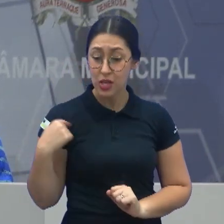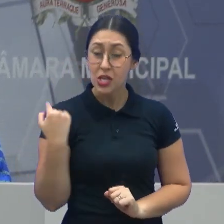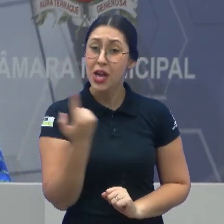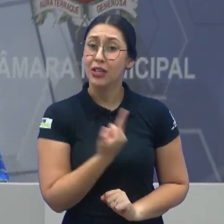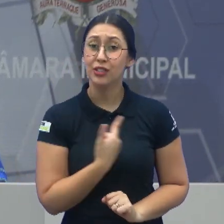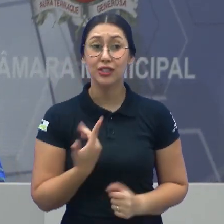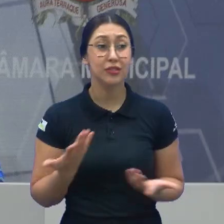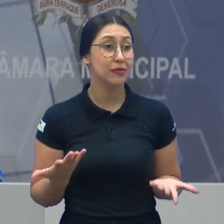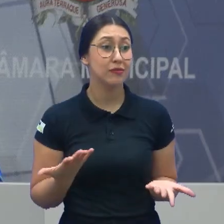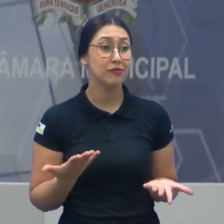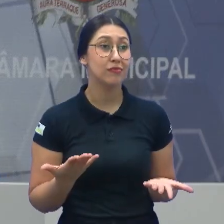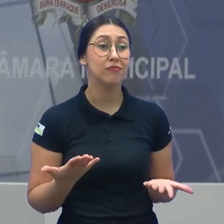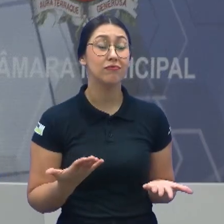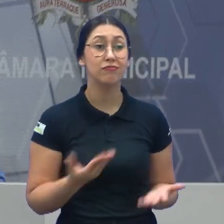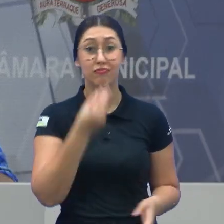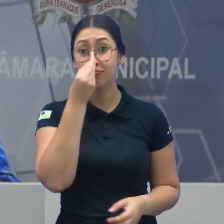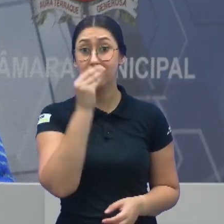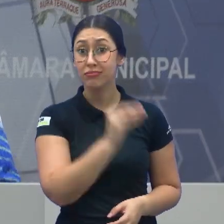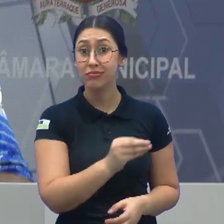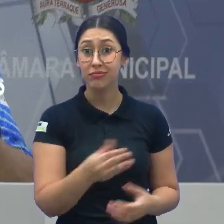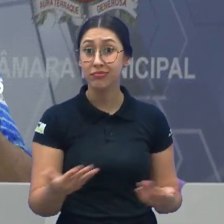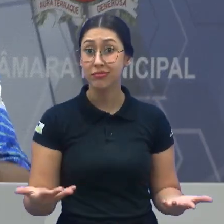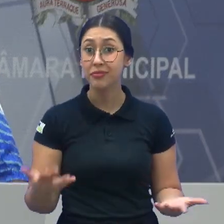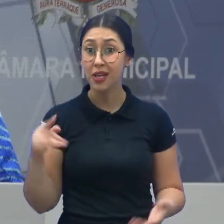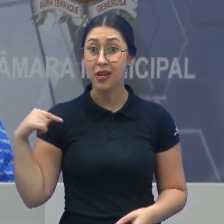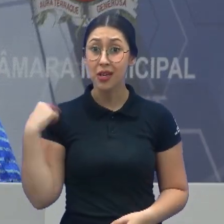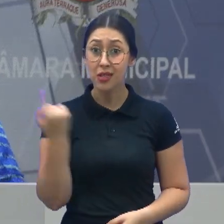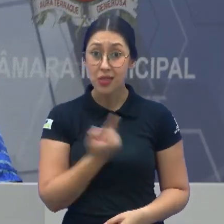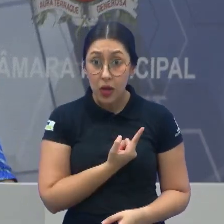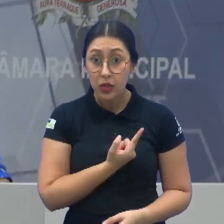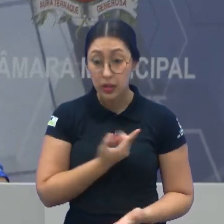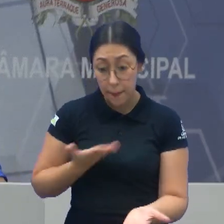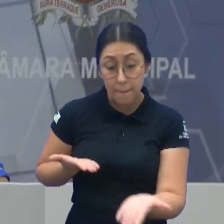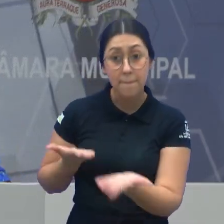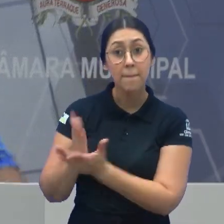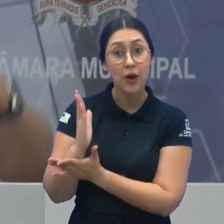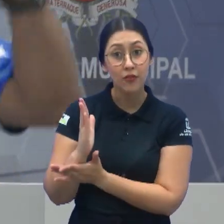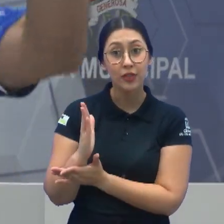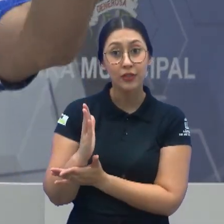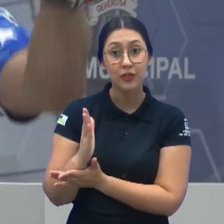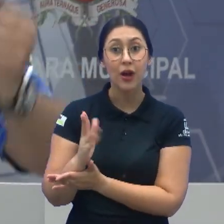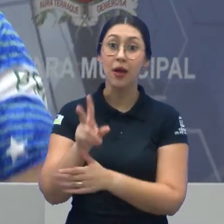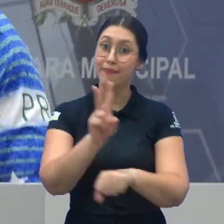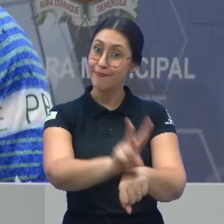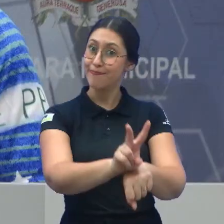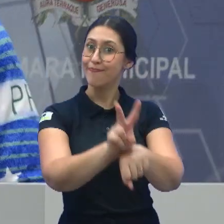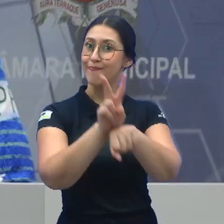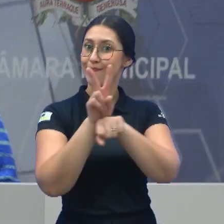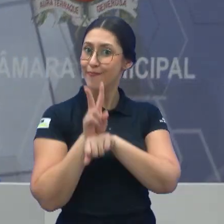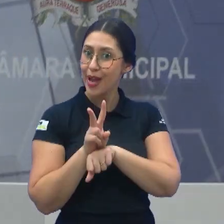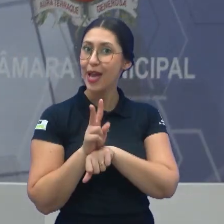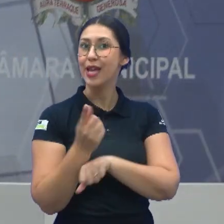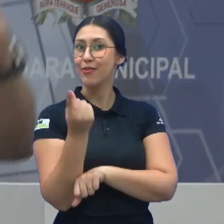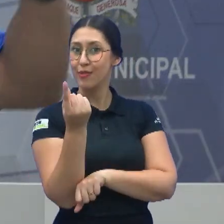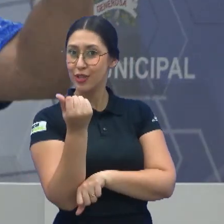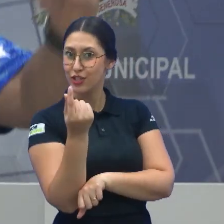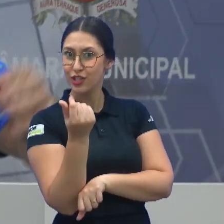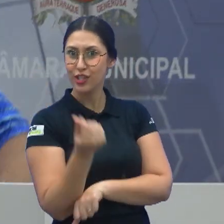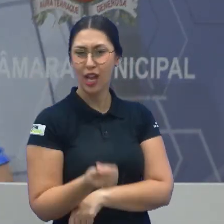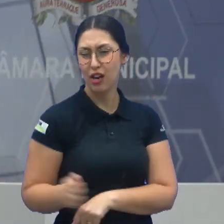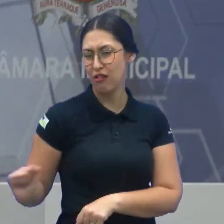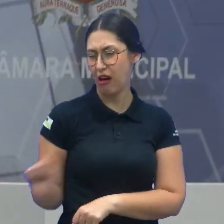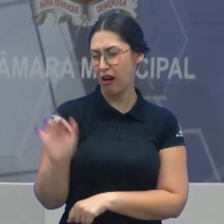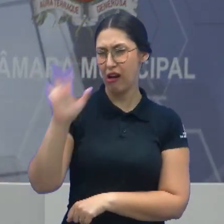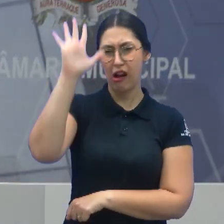isso. E nós aprovando aqui dentro desse plenário empréstimos de 40 milhões, de 60 milhões, de 80